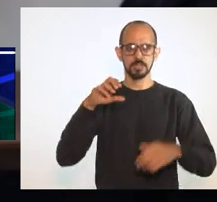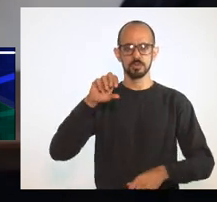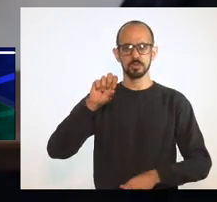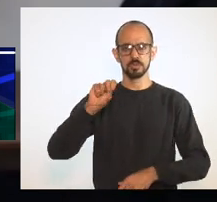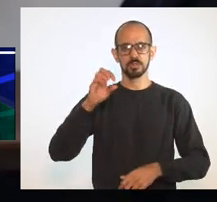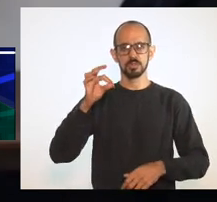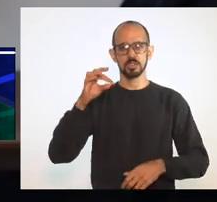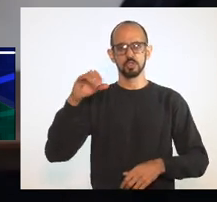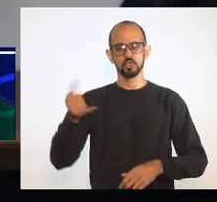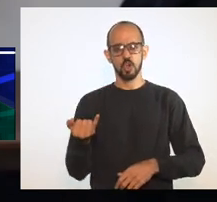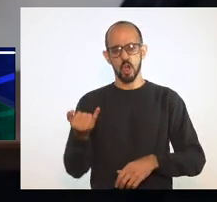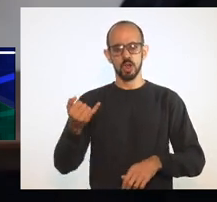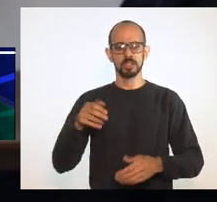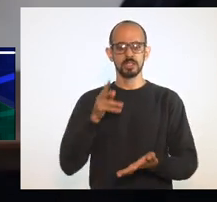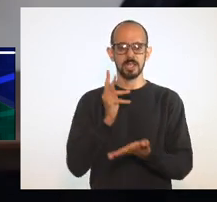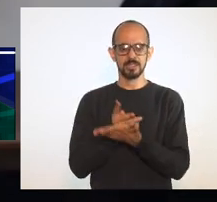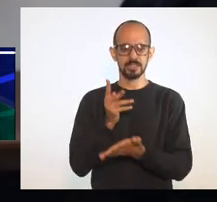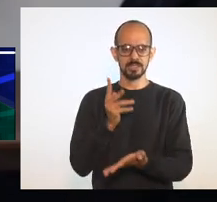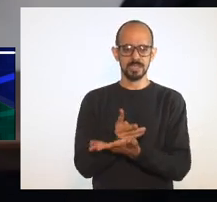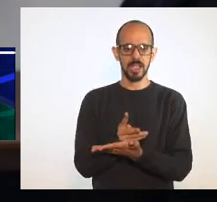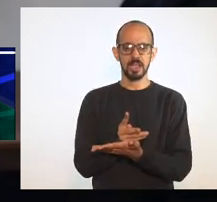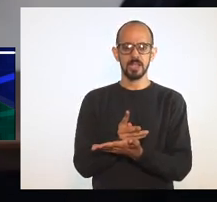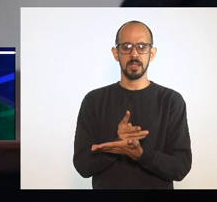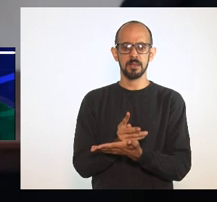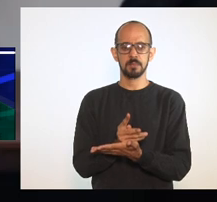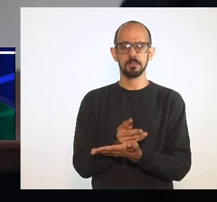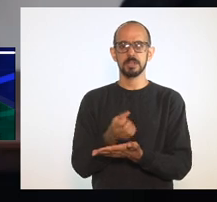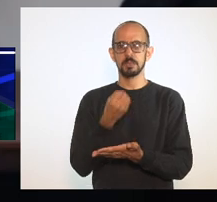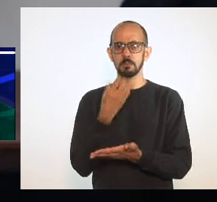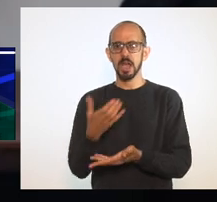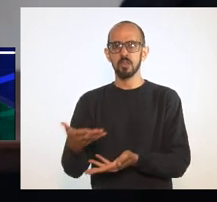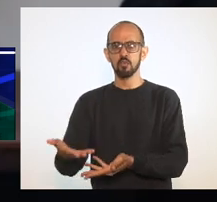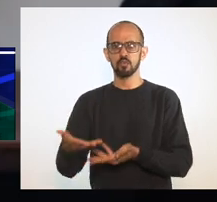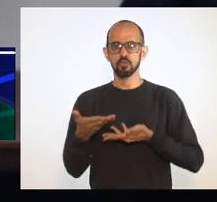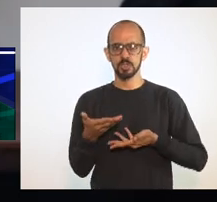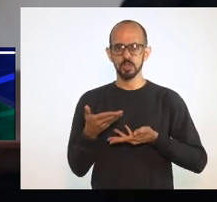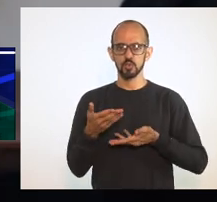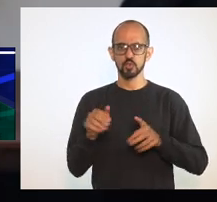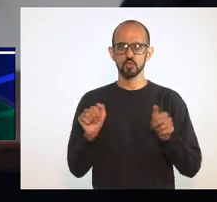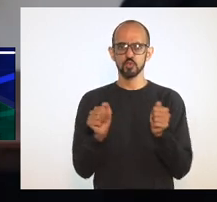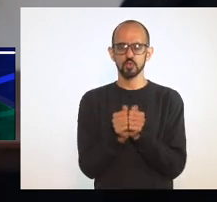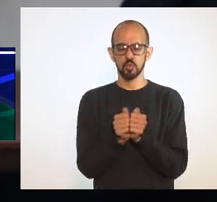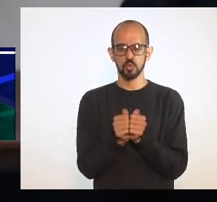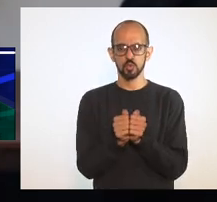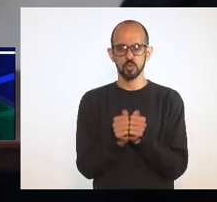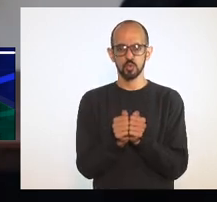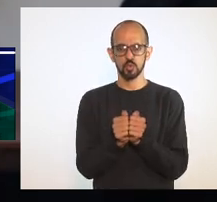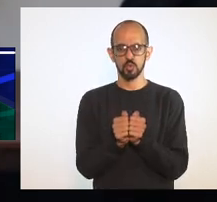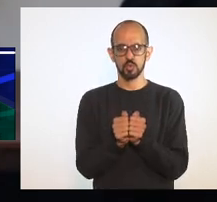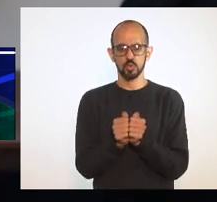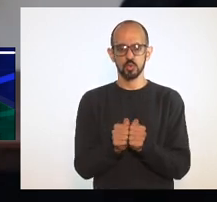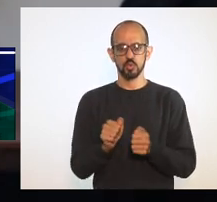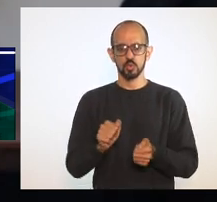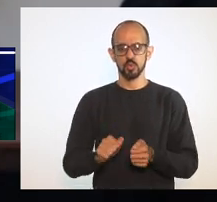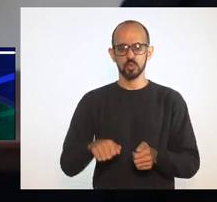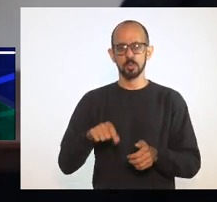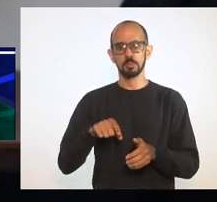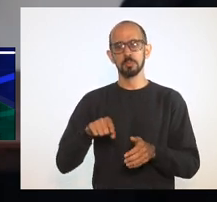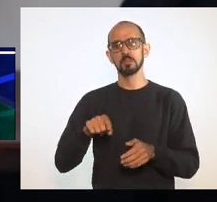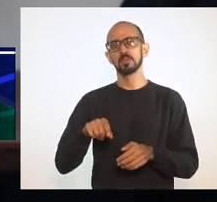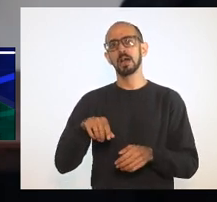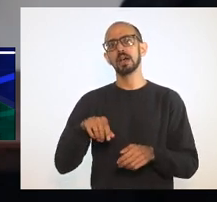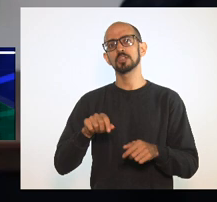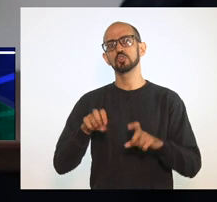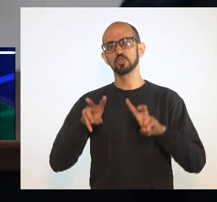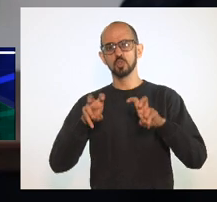Sempre bem, com os olhos bem vivos nessas questões da tributação aqui no Estado do Rio de Janeiro.